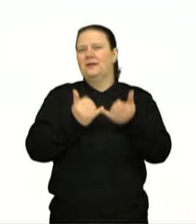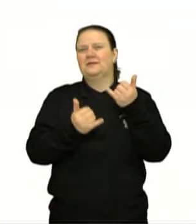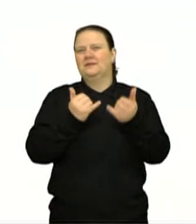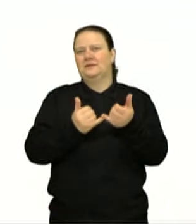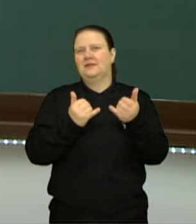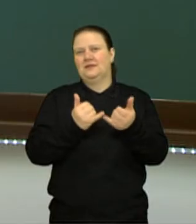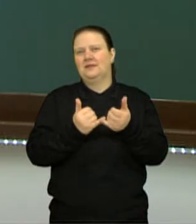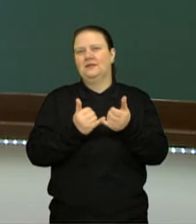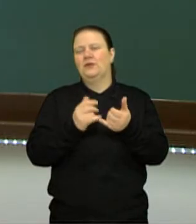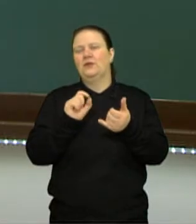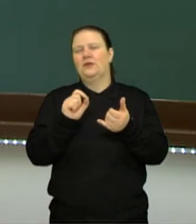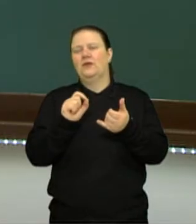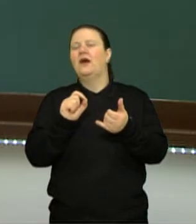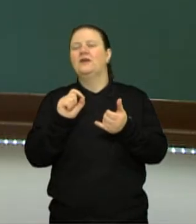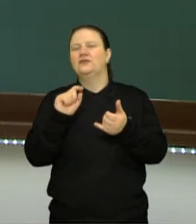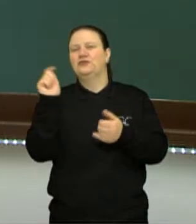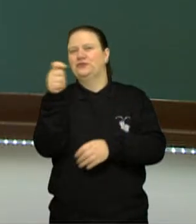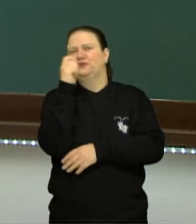em espanhol. Che.